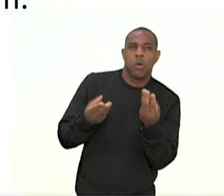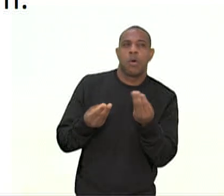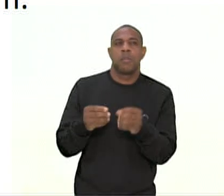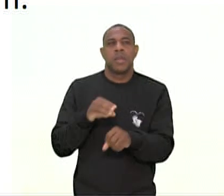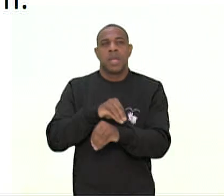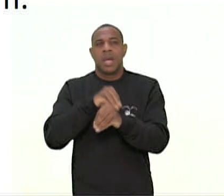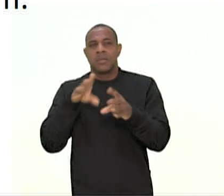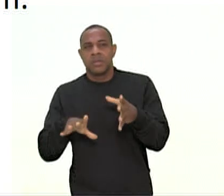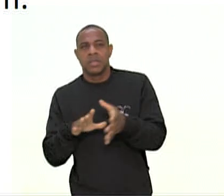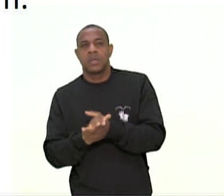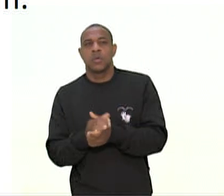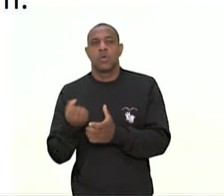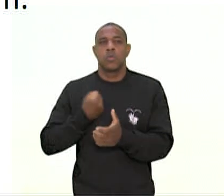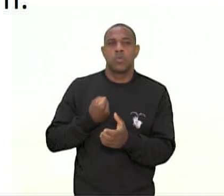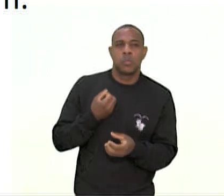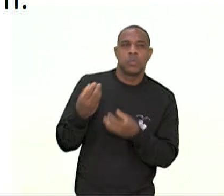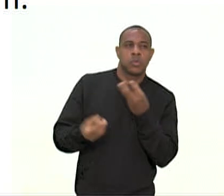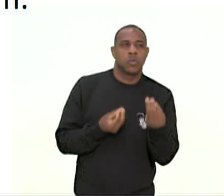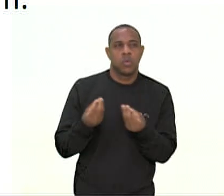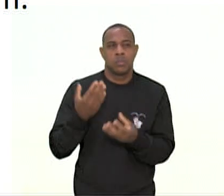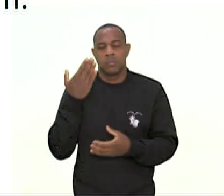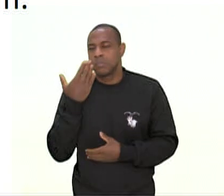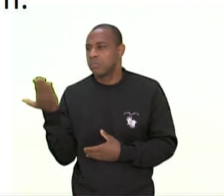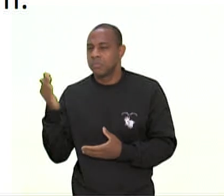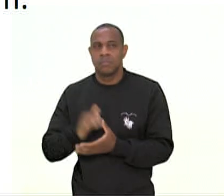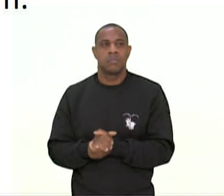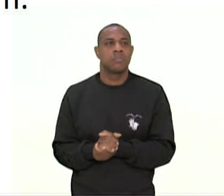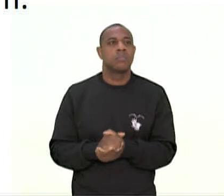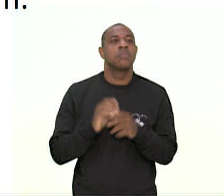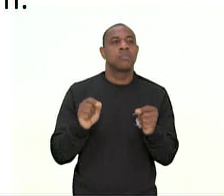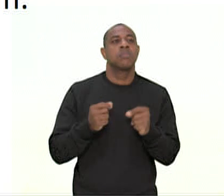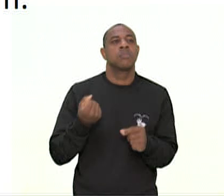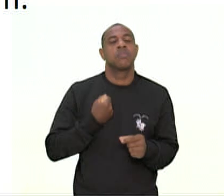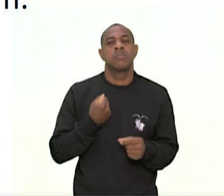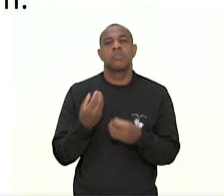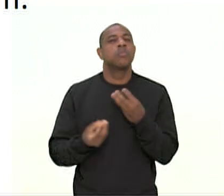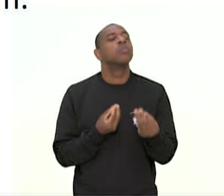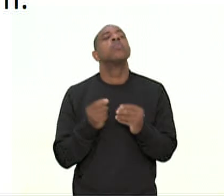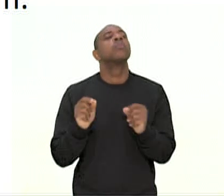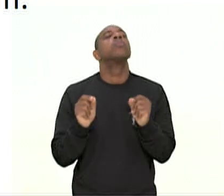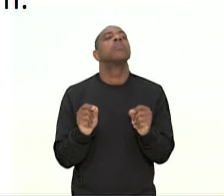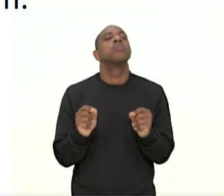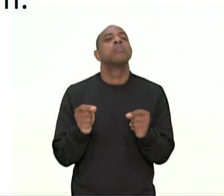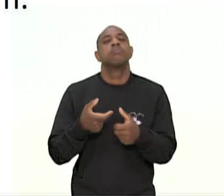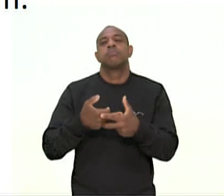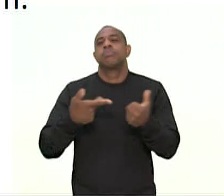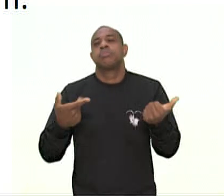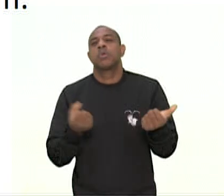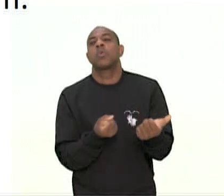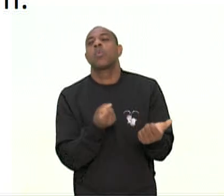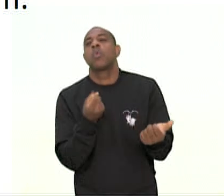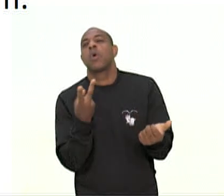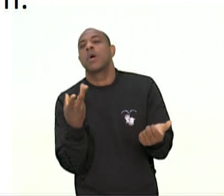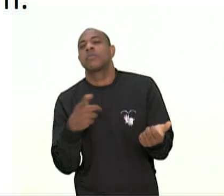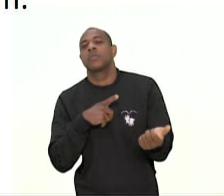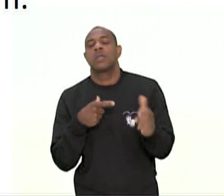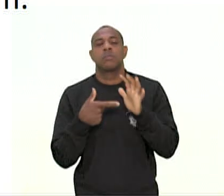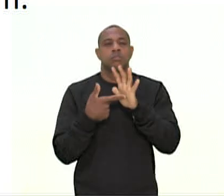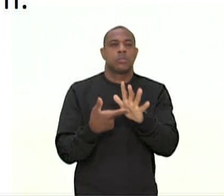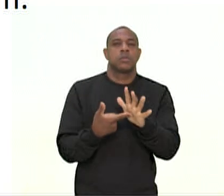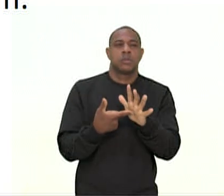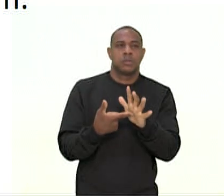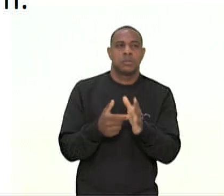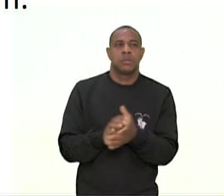número, e você já está careca de saber disso, né? Com quem? Com o núcleo, né, do elemento substantivo a que ele está se referindo, ou